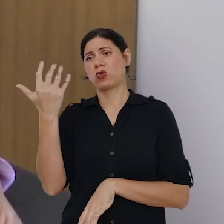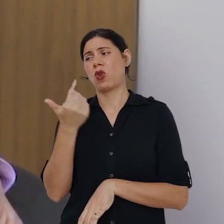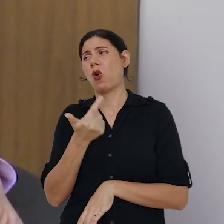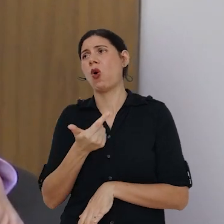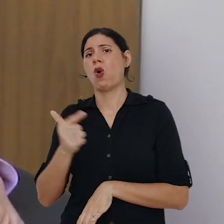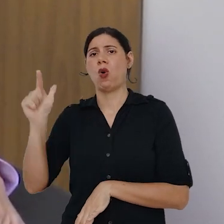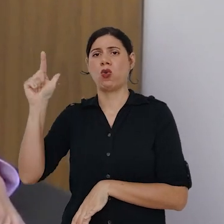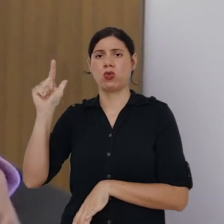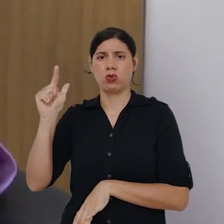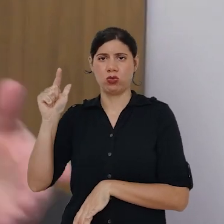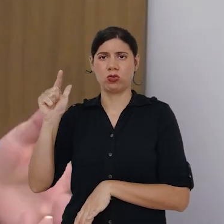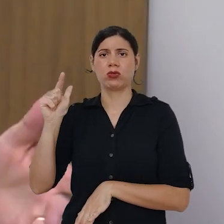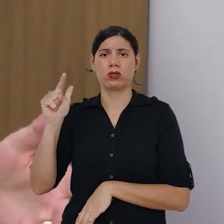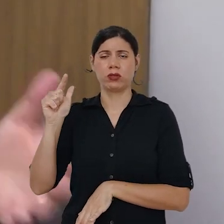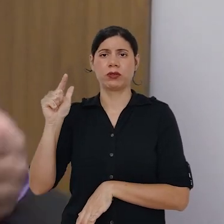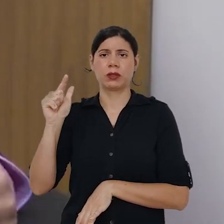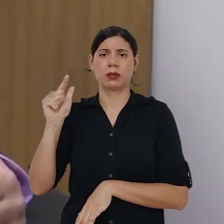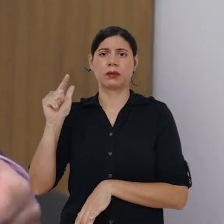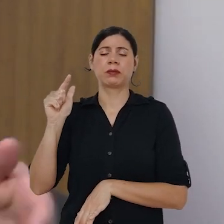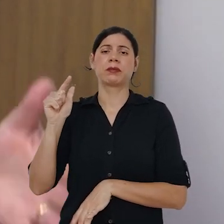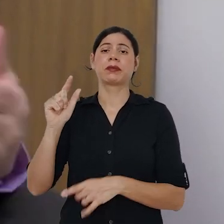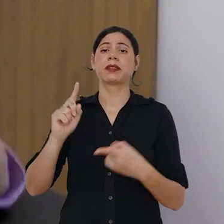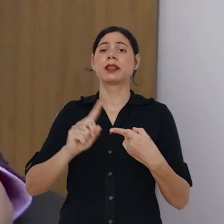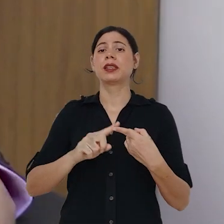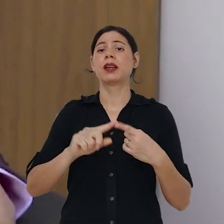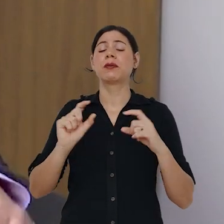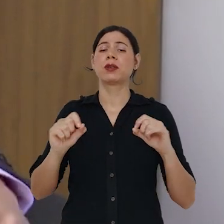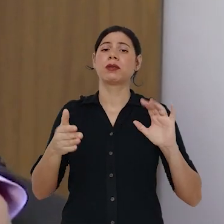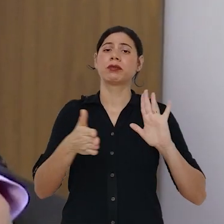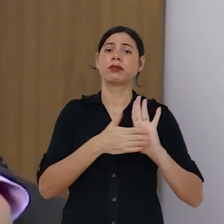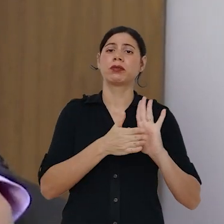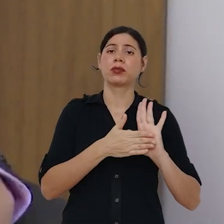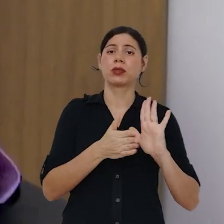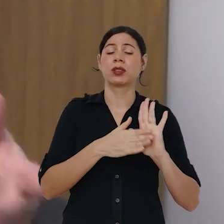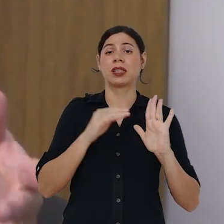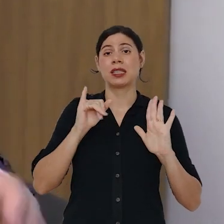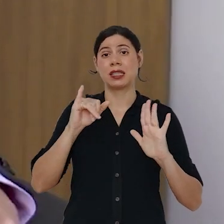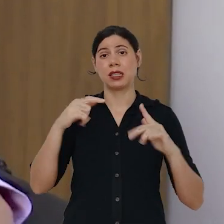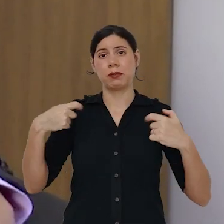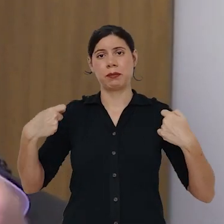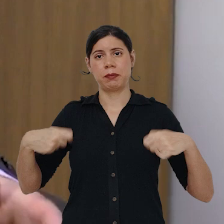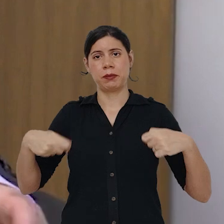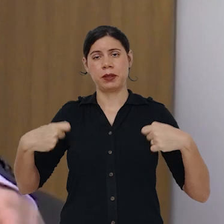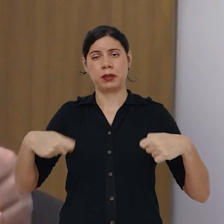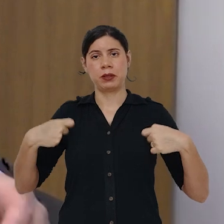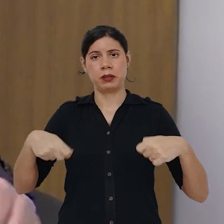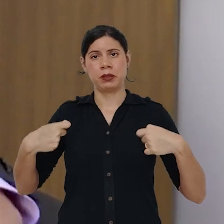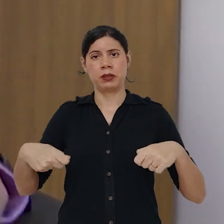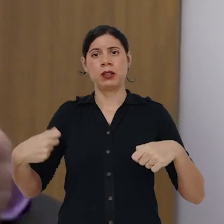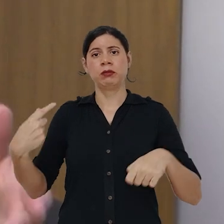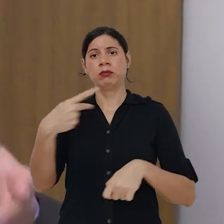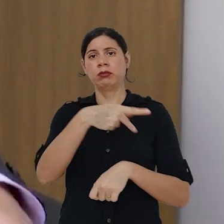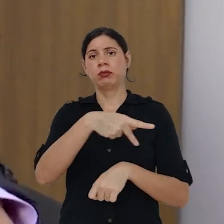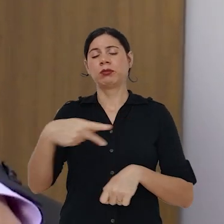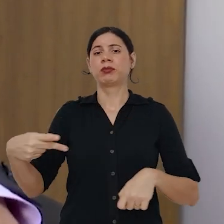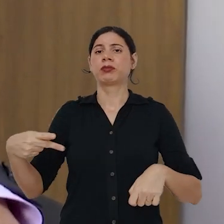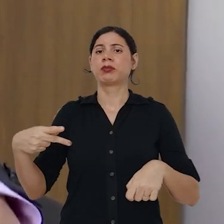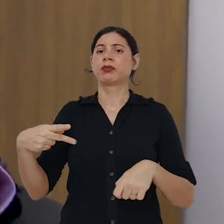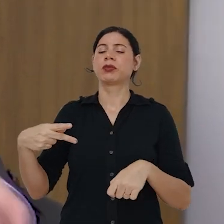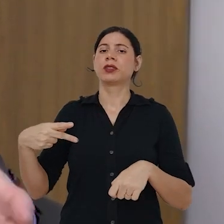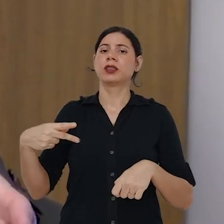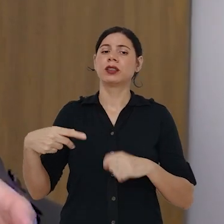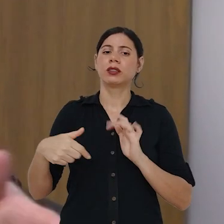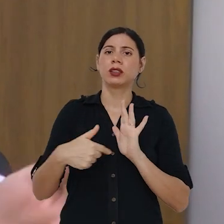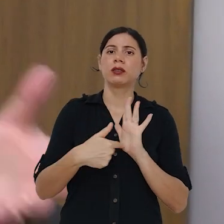essa, e também propor, se for o caso, à presidência que, por sua vez, encaminhe